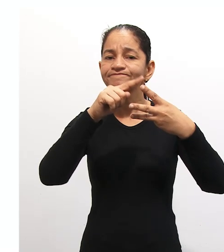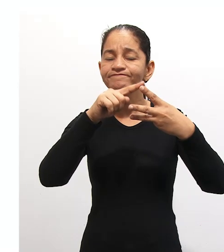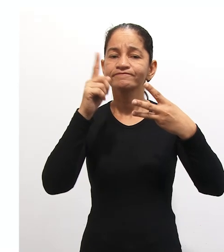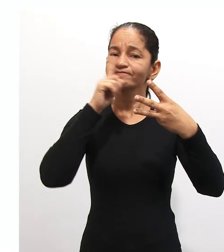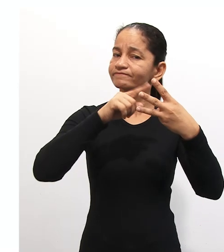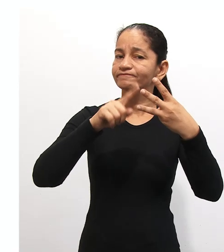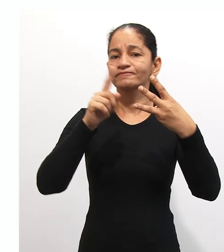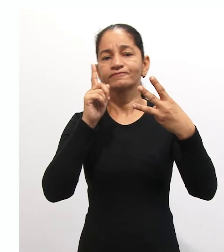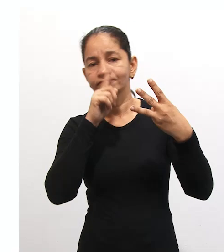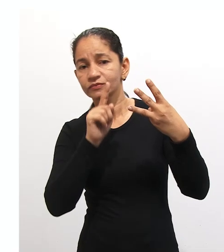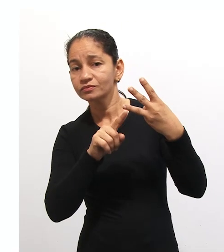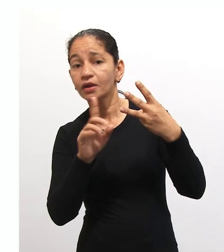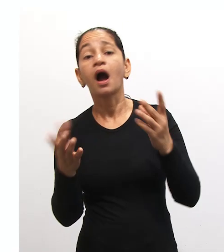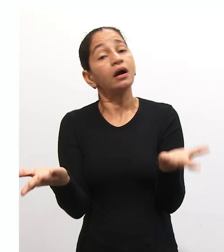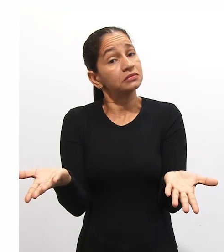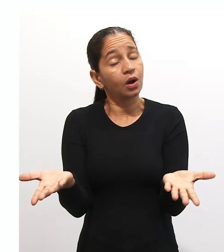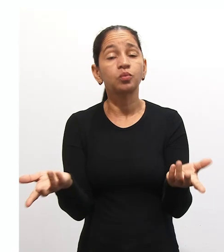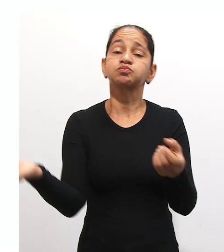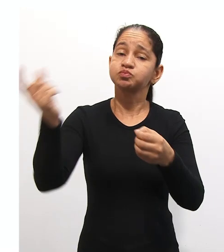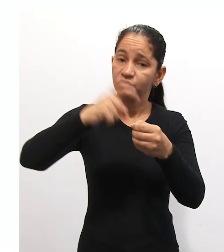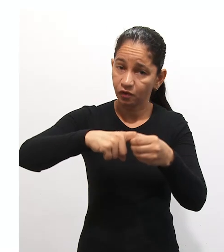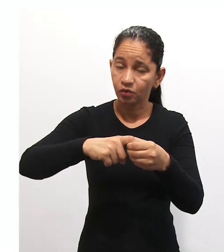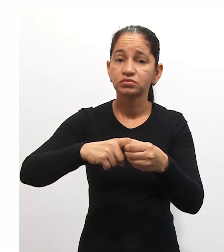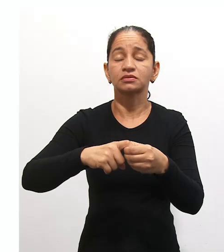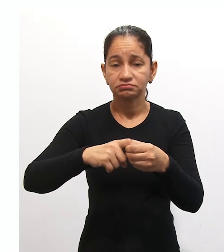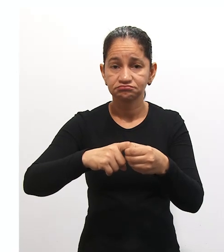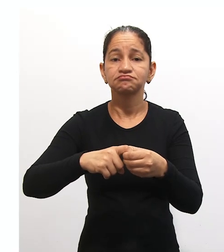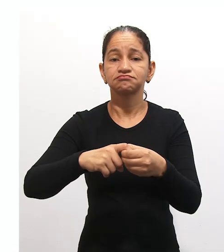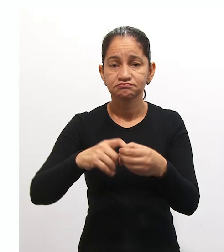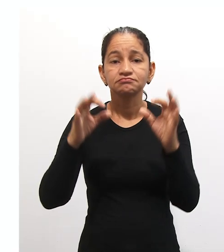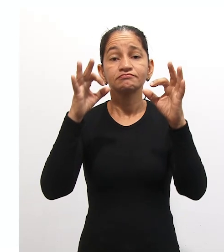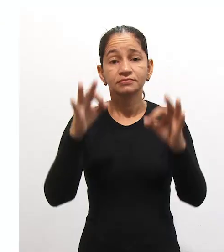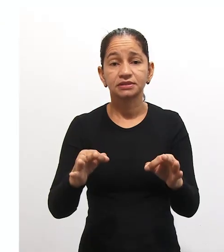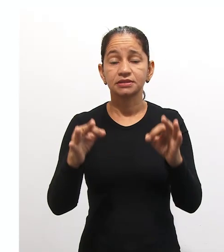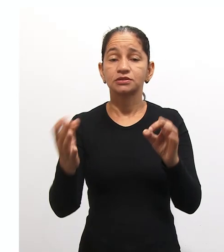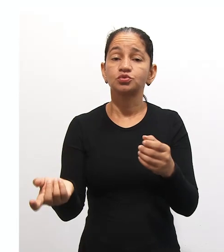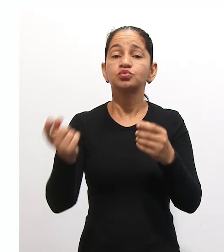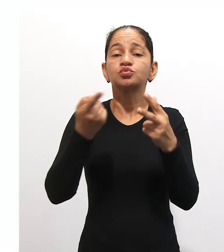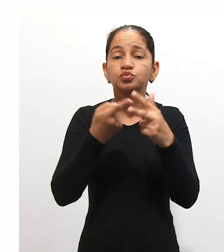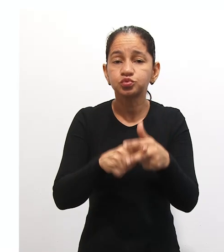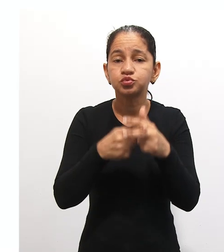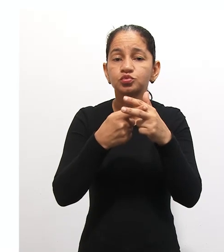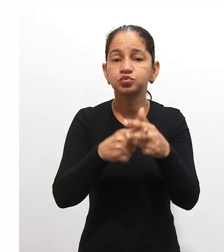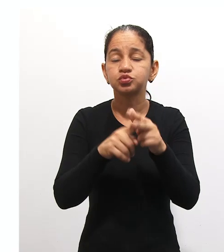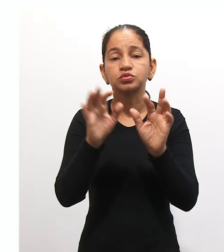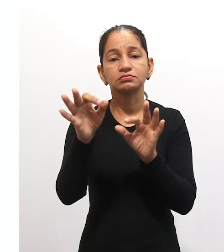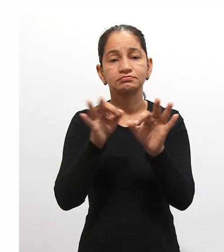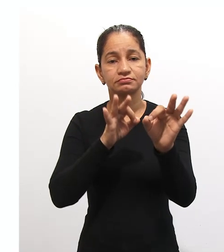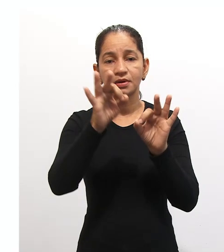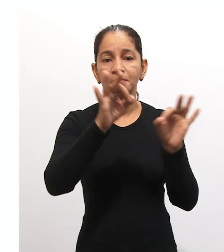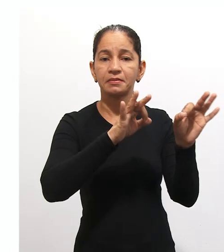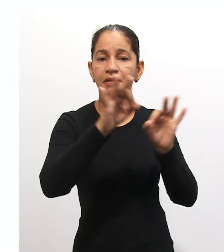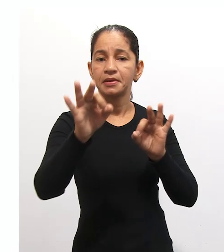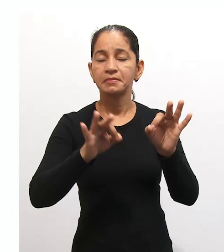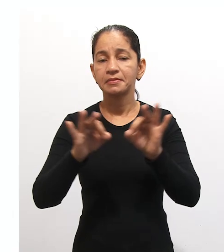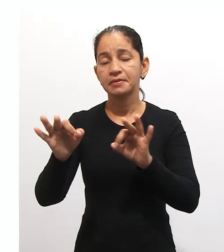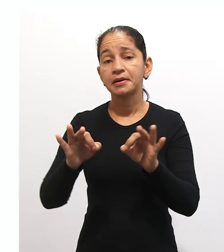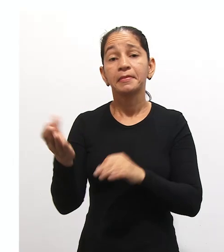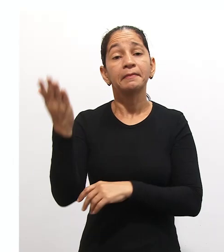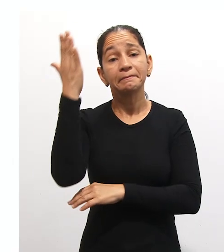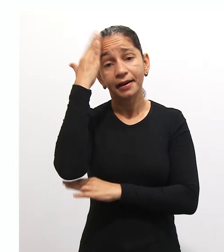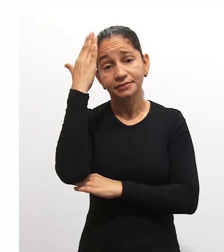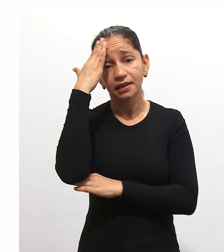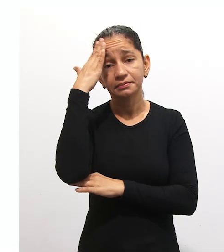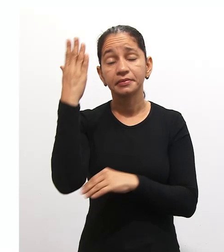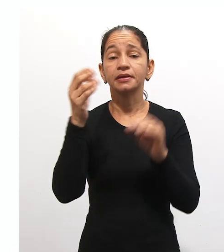o processo ele recomeça com os devidos ajustes, tá certo? Com os devidos ajustes.